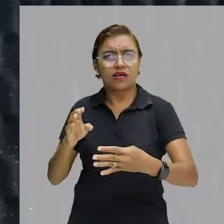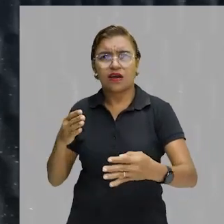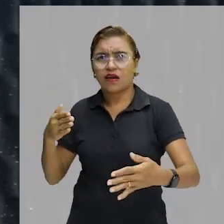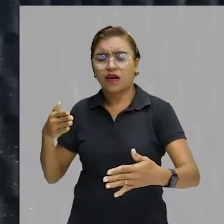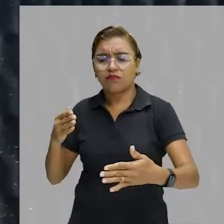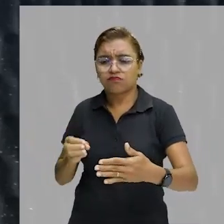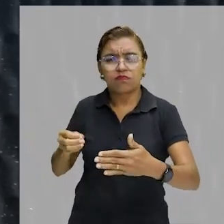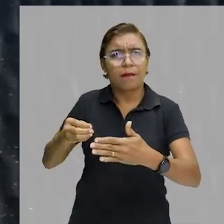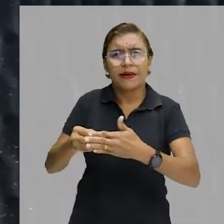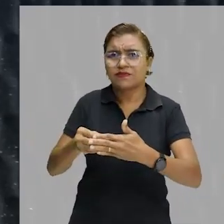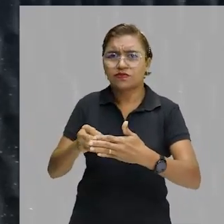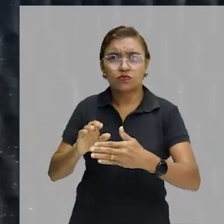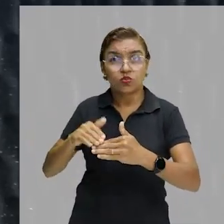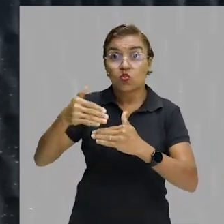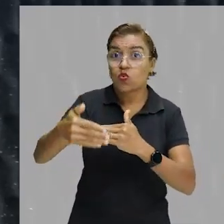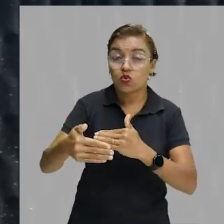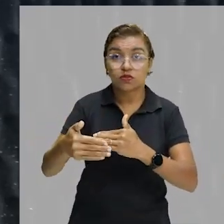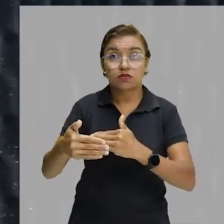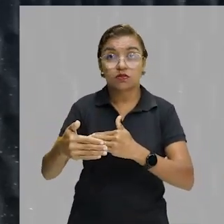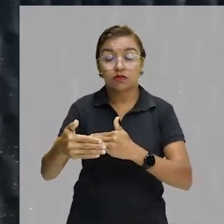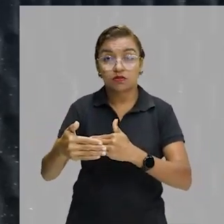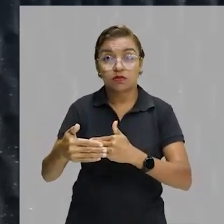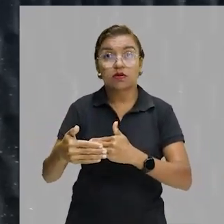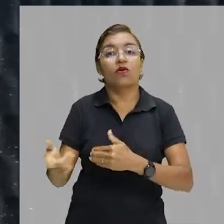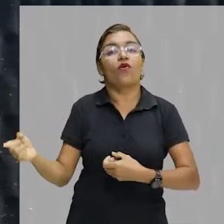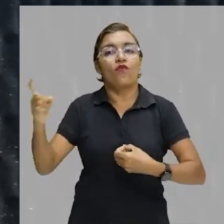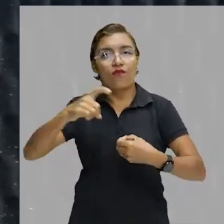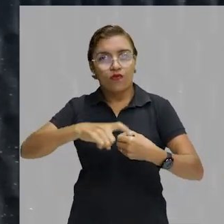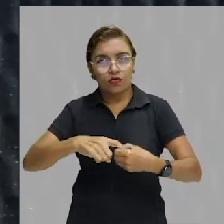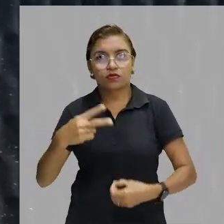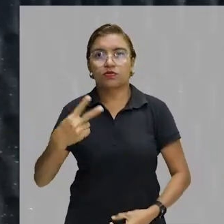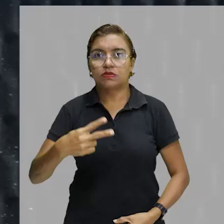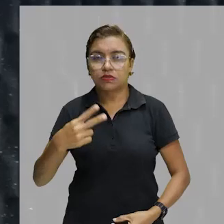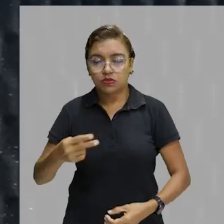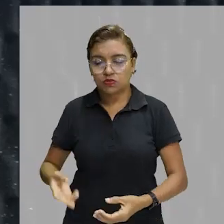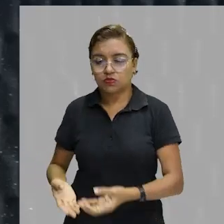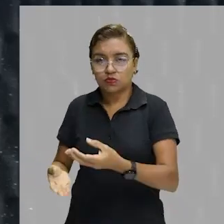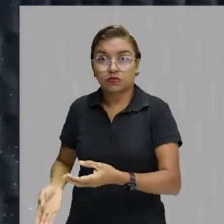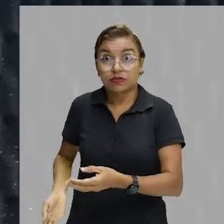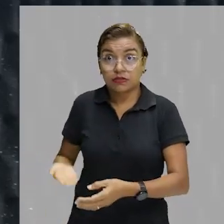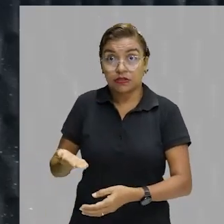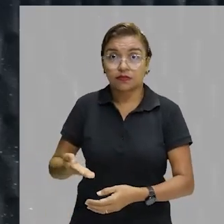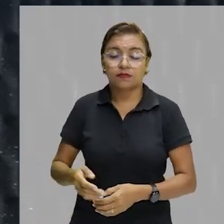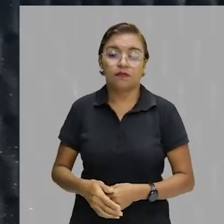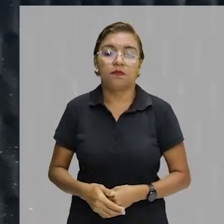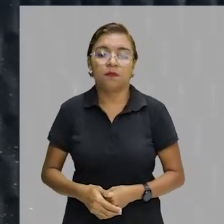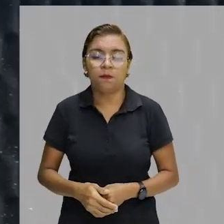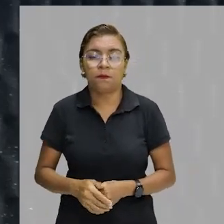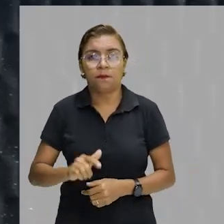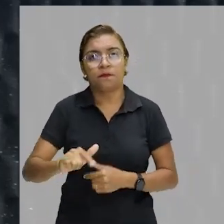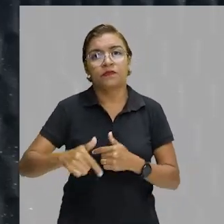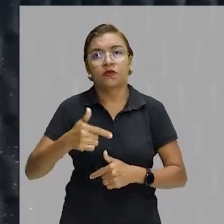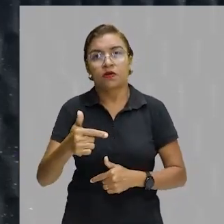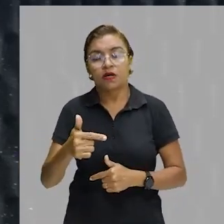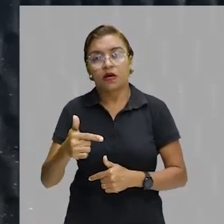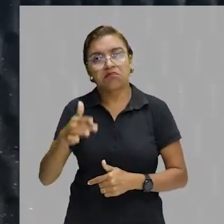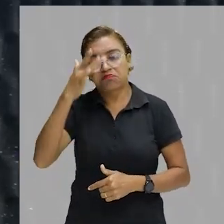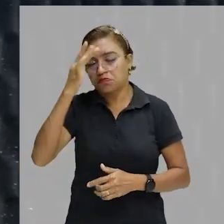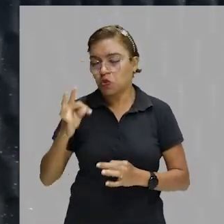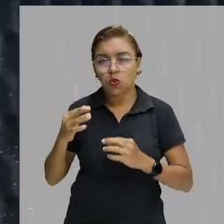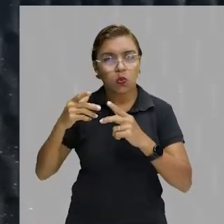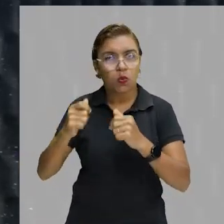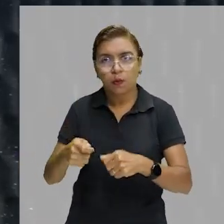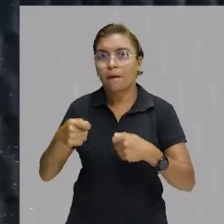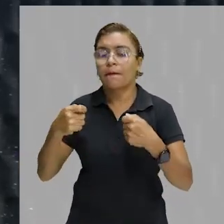tocou nesse quadrado, ele tem direito a um segundo saque, tá certo? Todo atleta tem direito a um segundo saque.